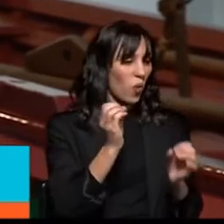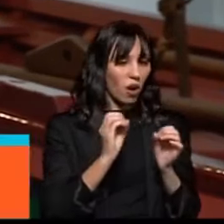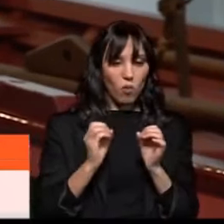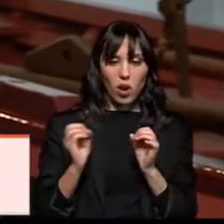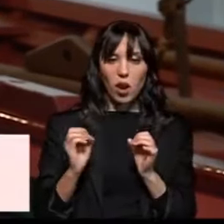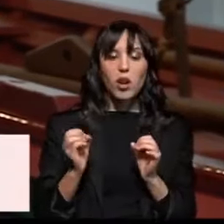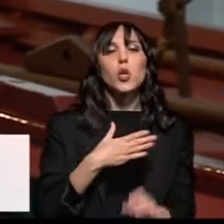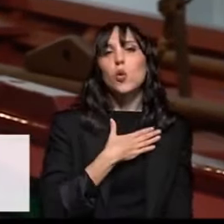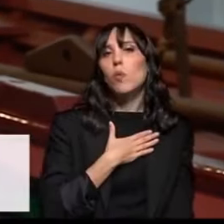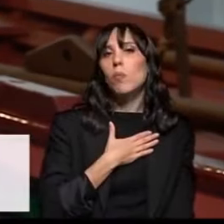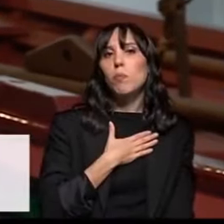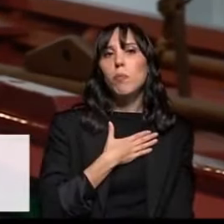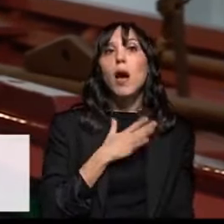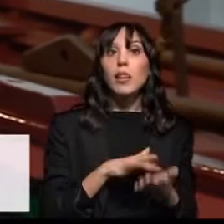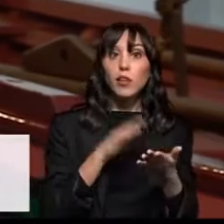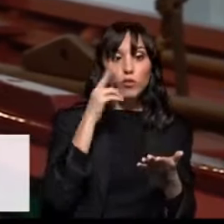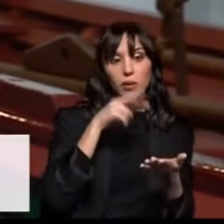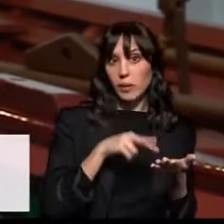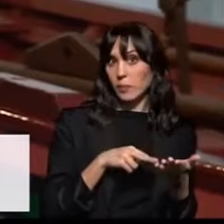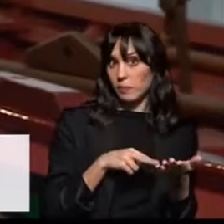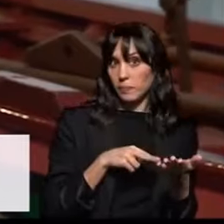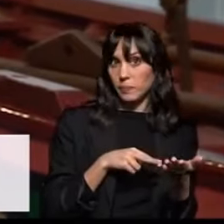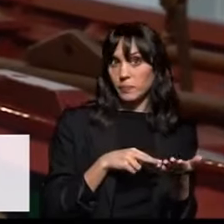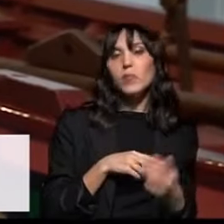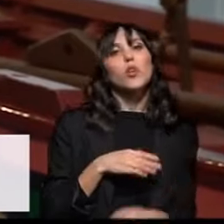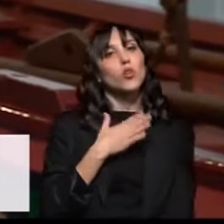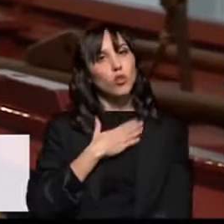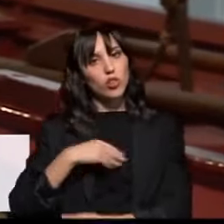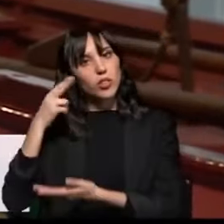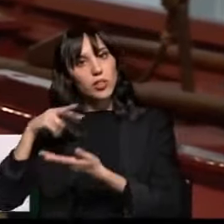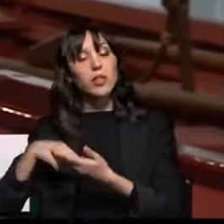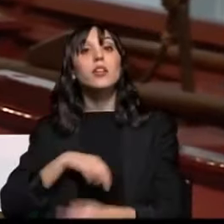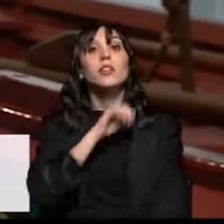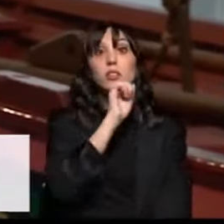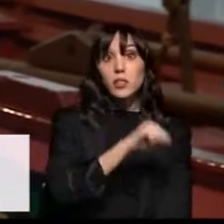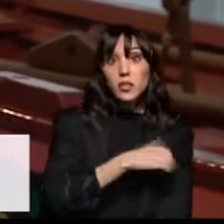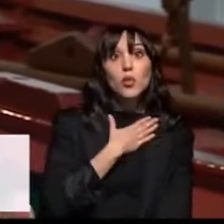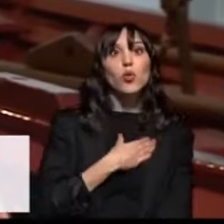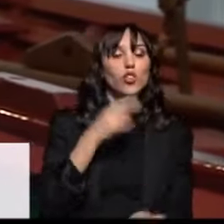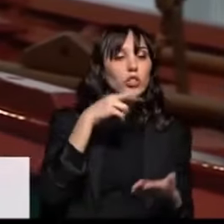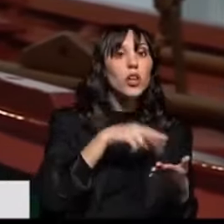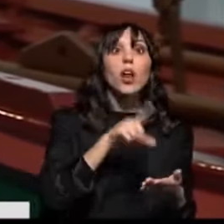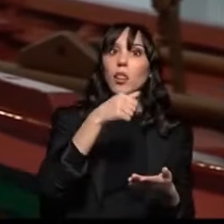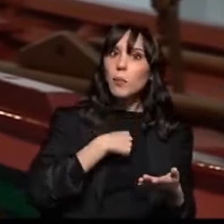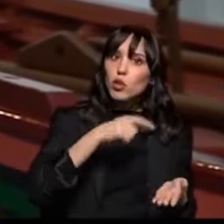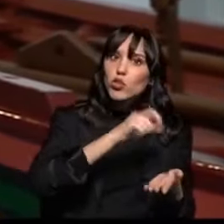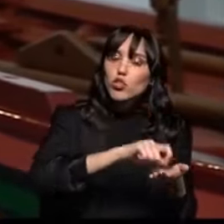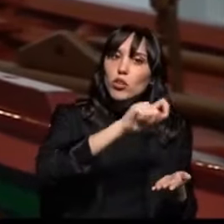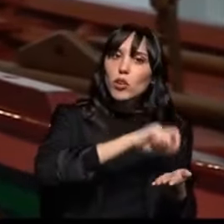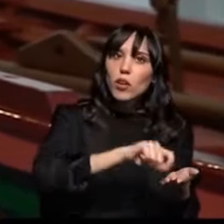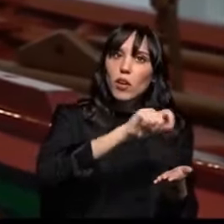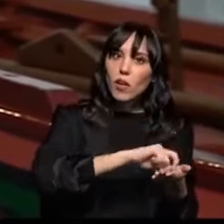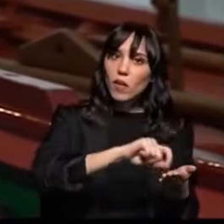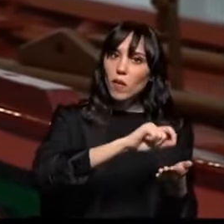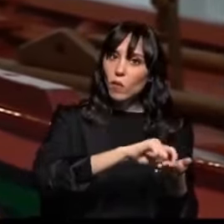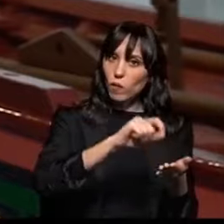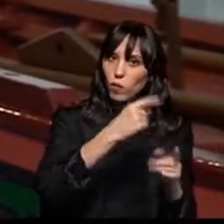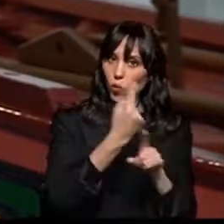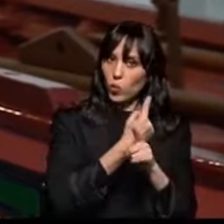muito de ler um bom livro. Gosta de ler? Gosto muito de ler. Escrevo muitas